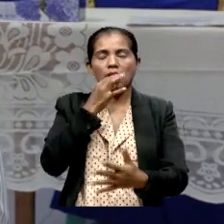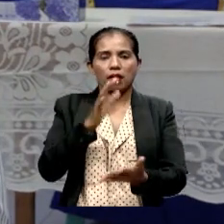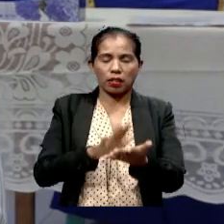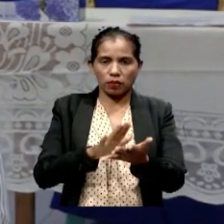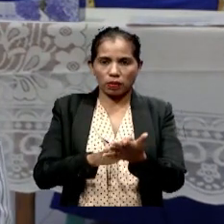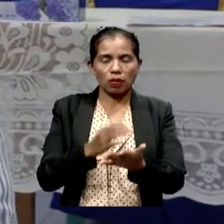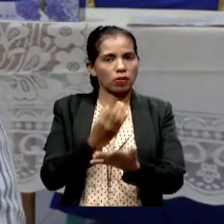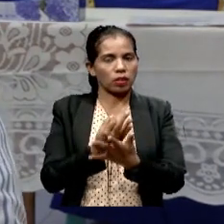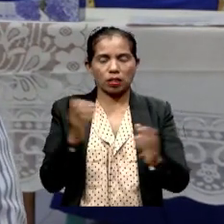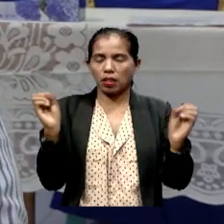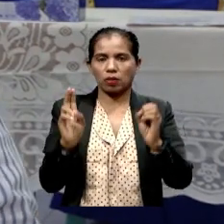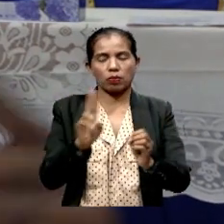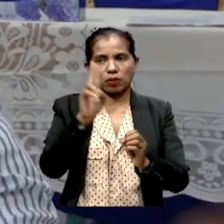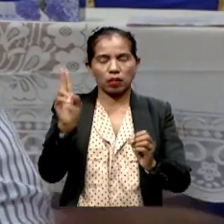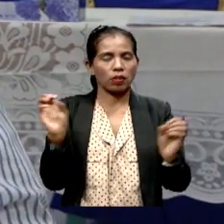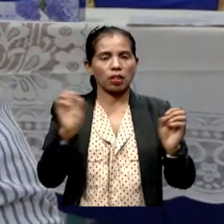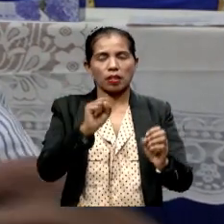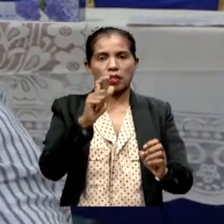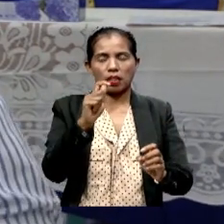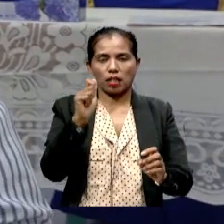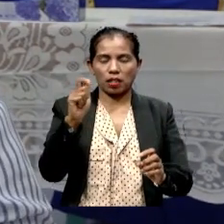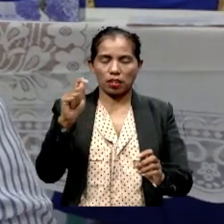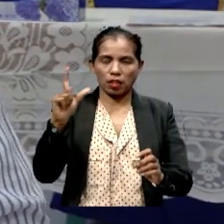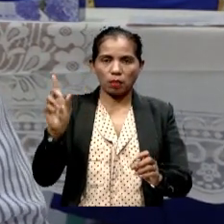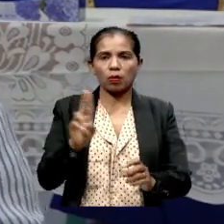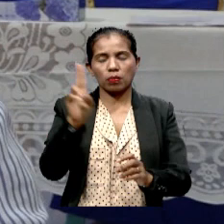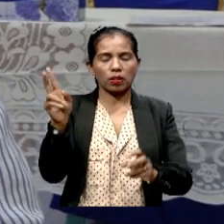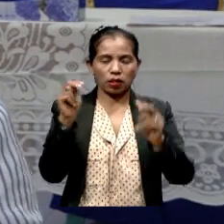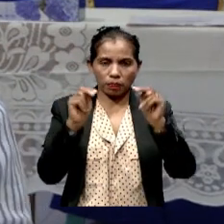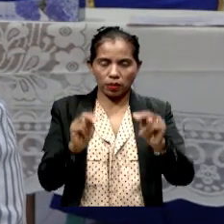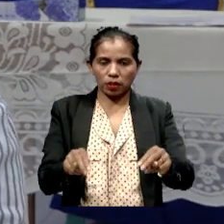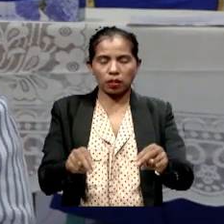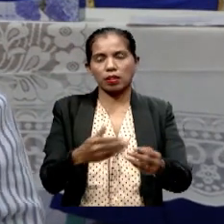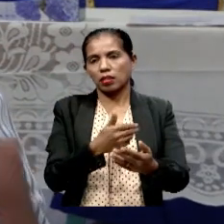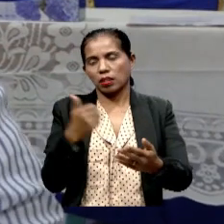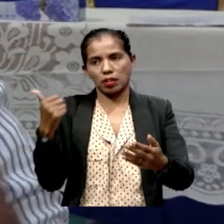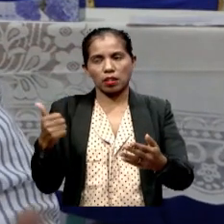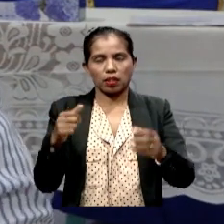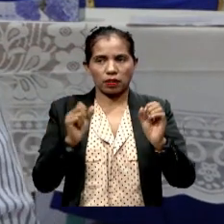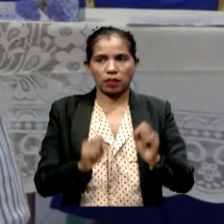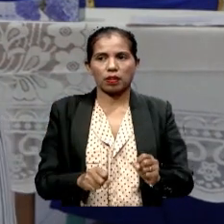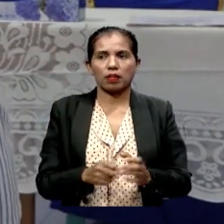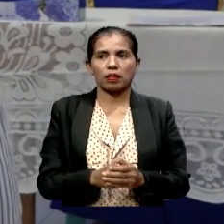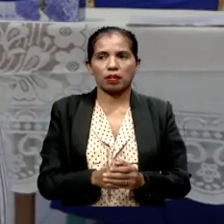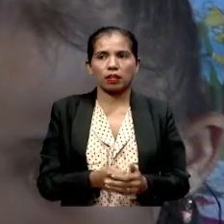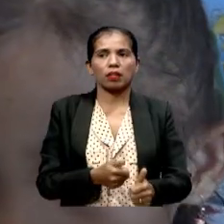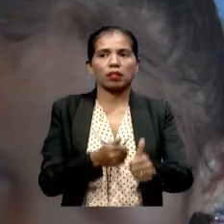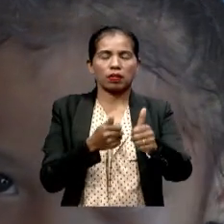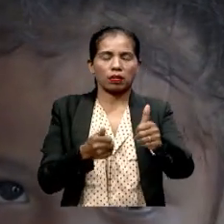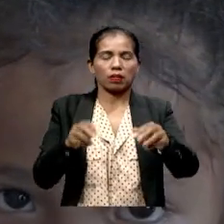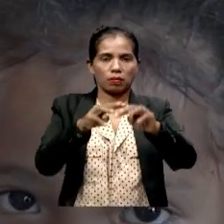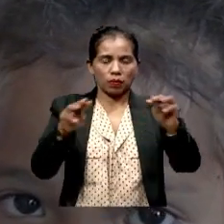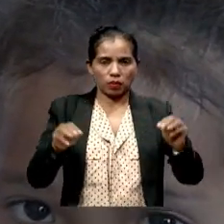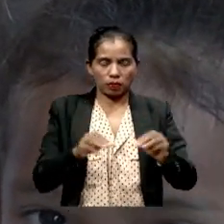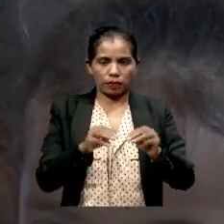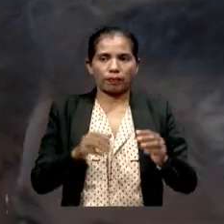gastos, lá o estatal usa, o município usa para ser necessidade de ser selo que não é que lá beleza. Porque não é recurso município, não é que é recurso